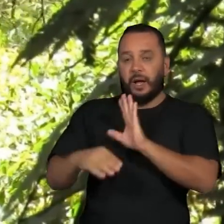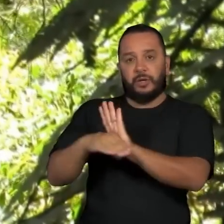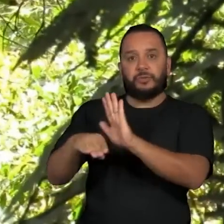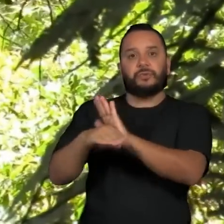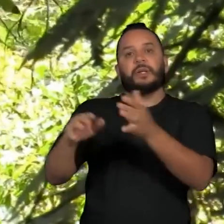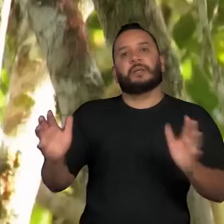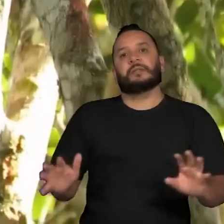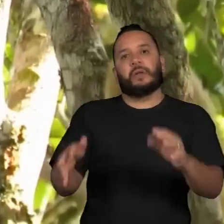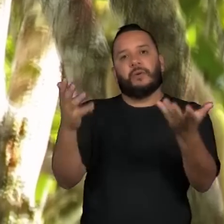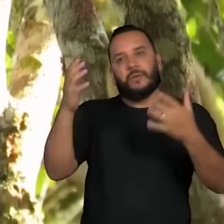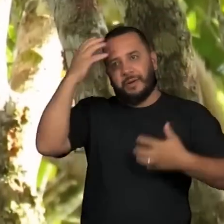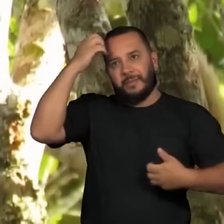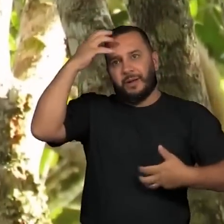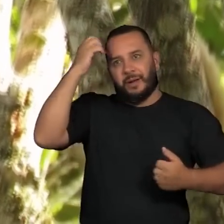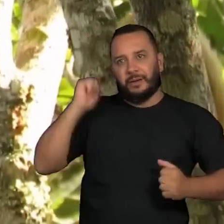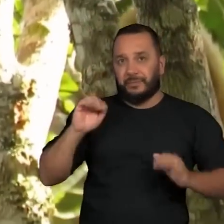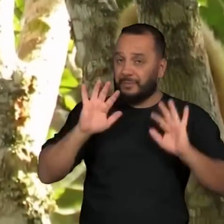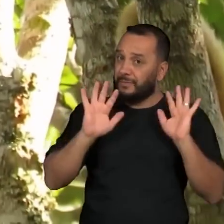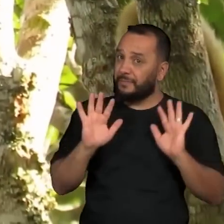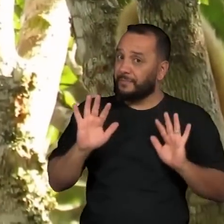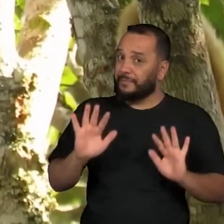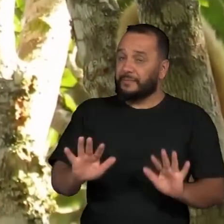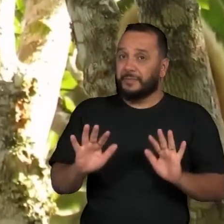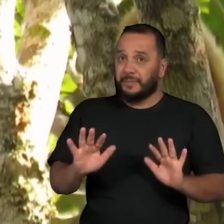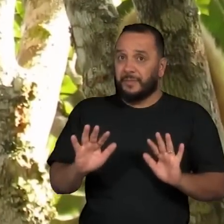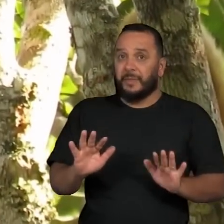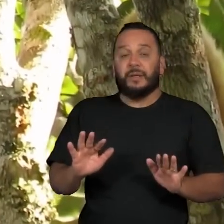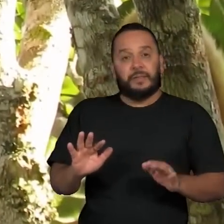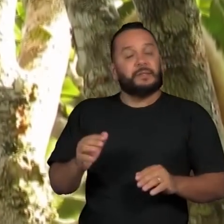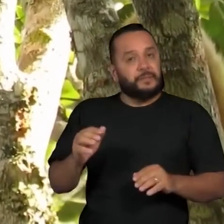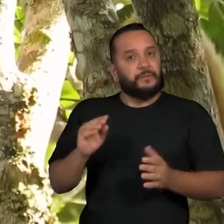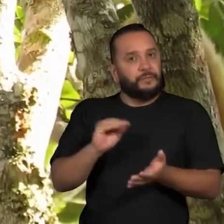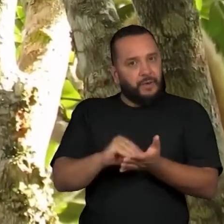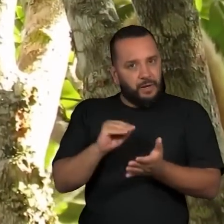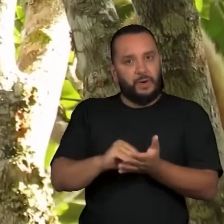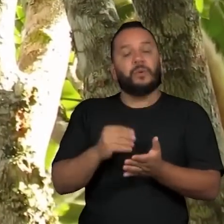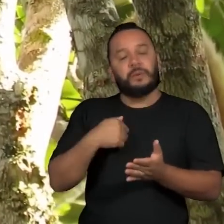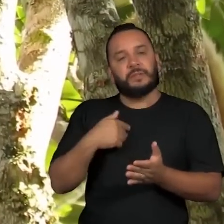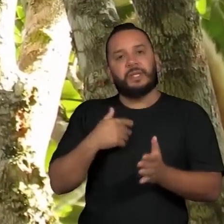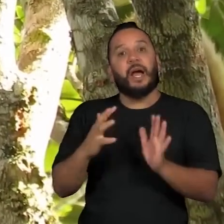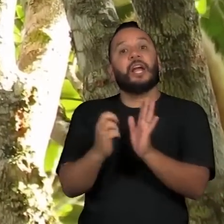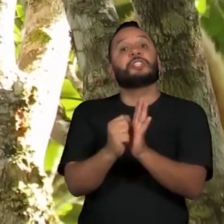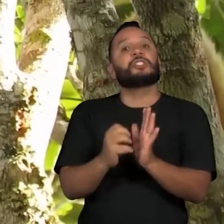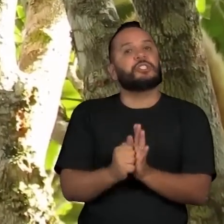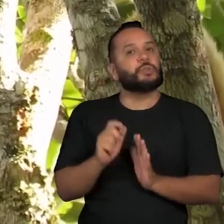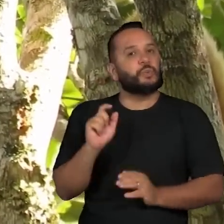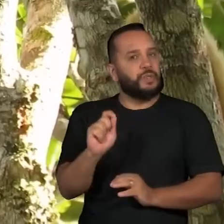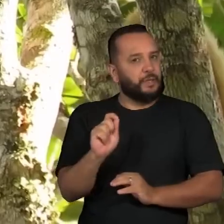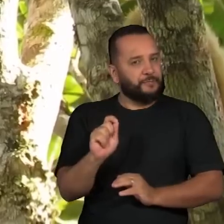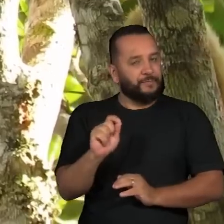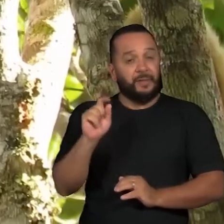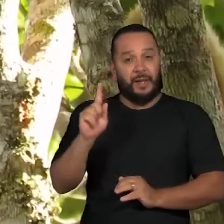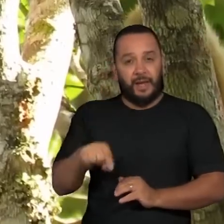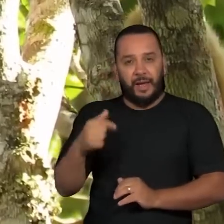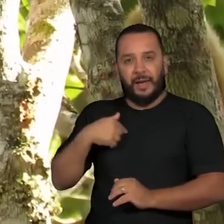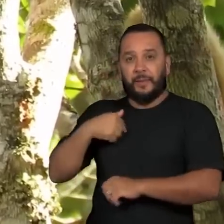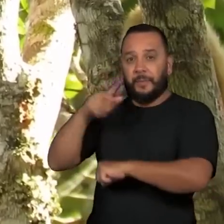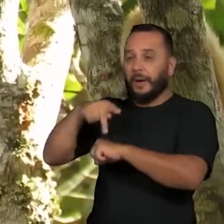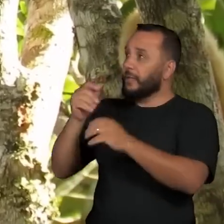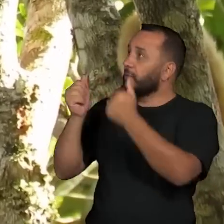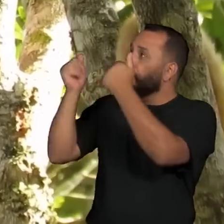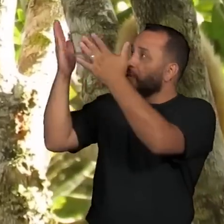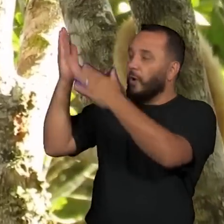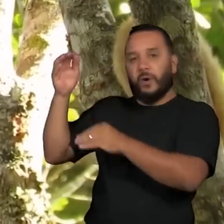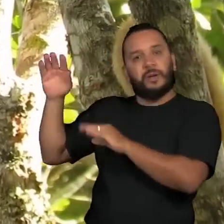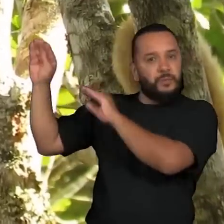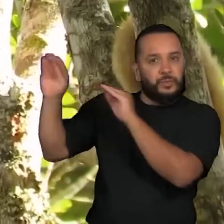a espécie. Mas a maior de todas não está registrada no papel. Como se o olhar de uma mulher estrangeira em total